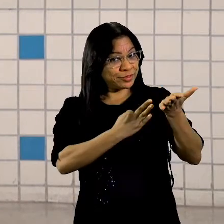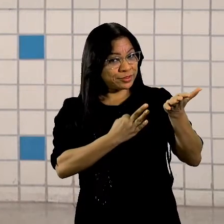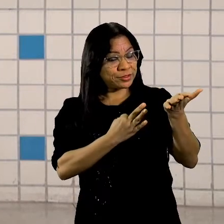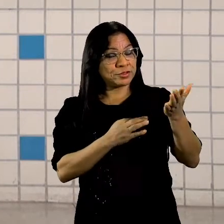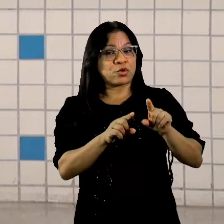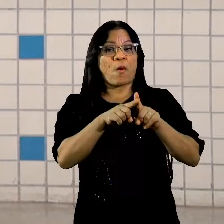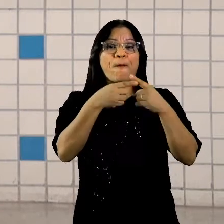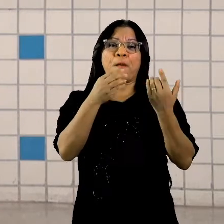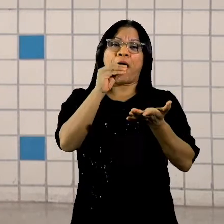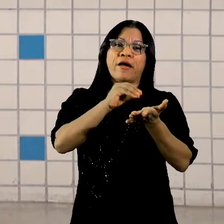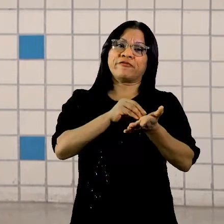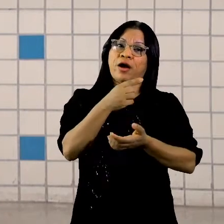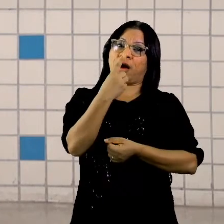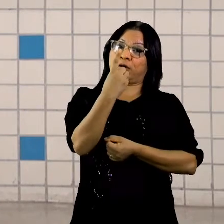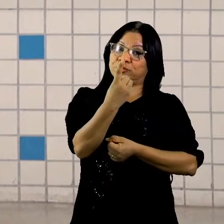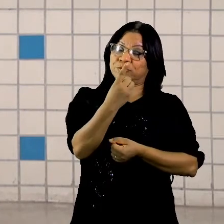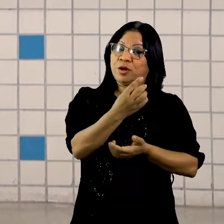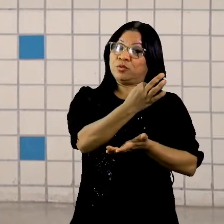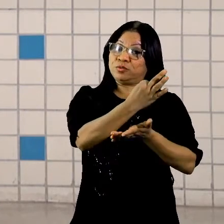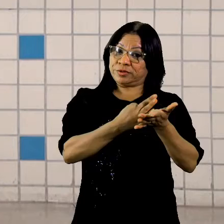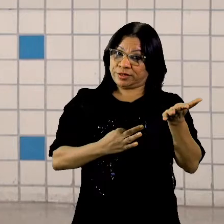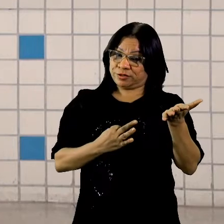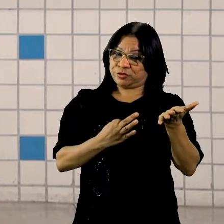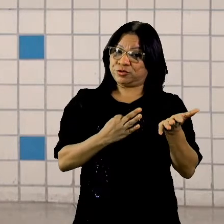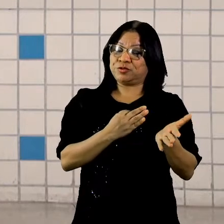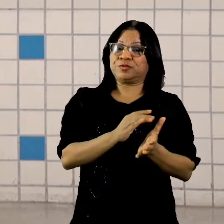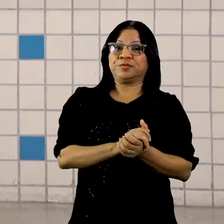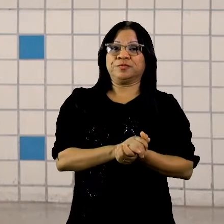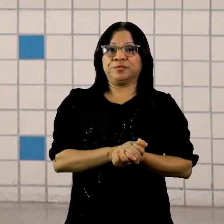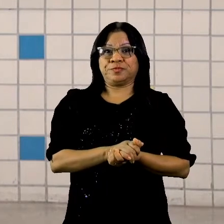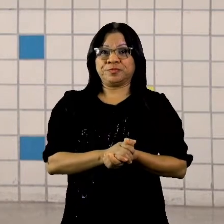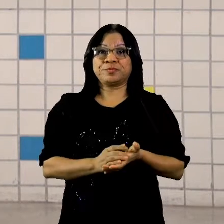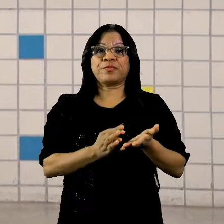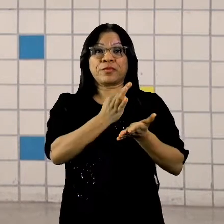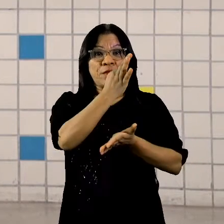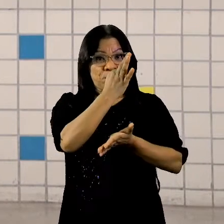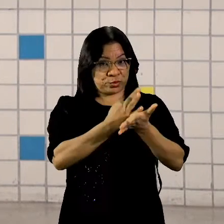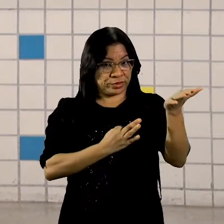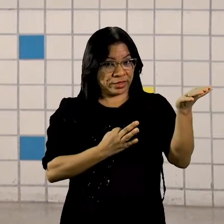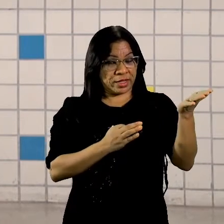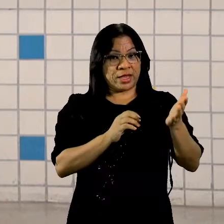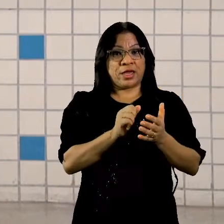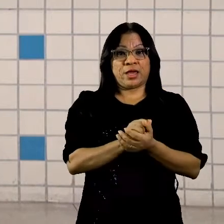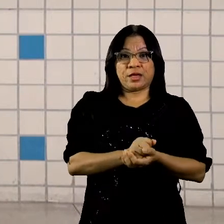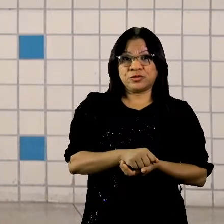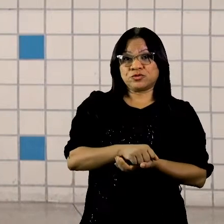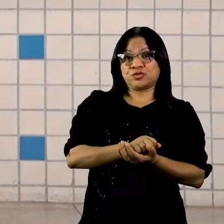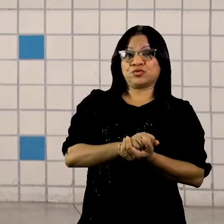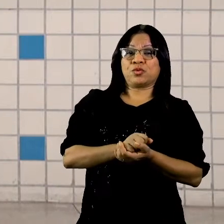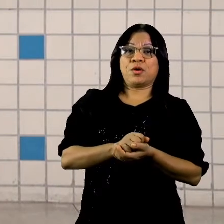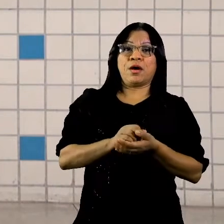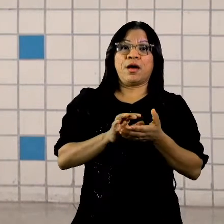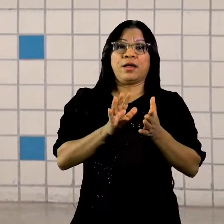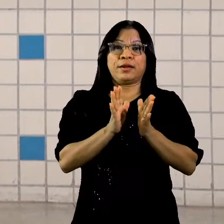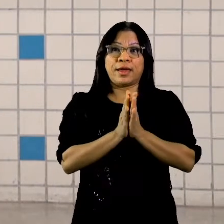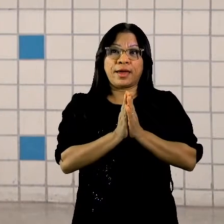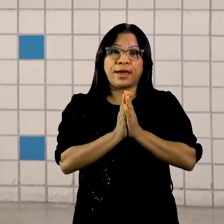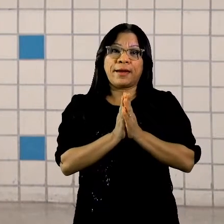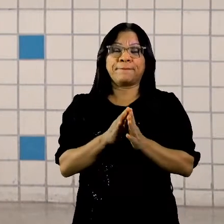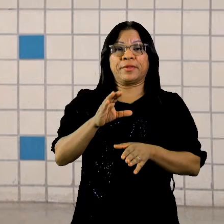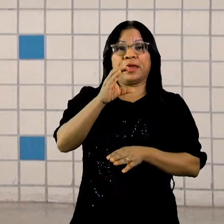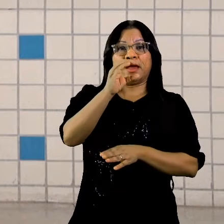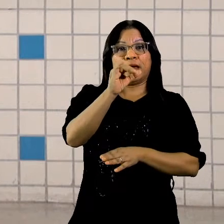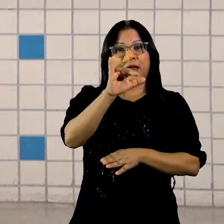finalizar esta teleaula. O texto A Cigarra e as Formigas é uma fábula. As